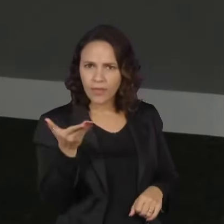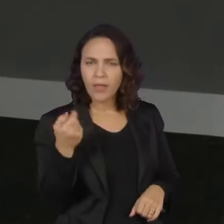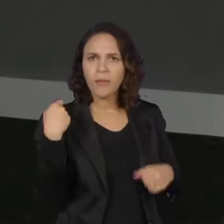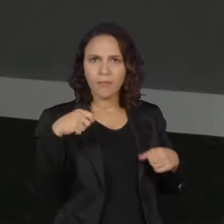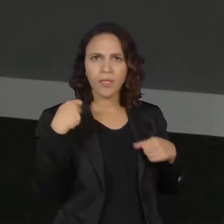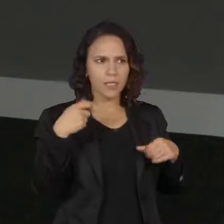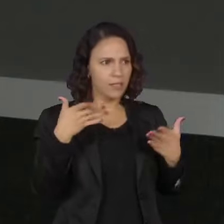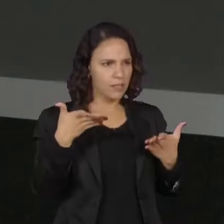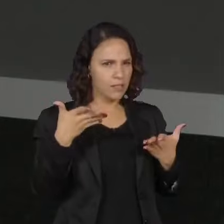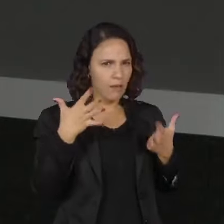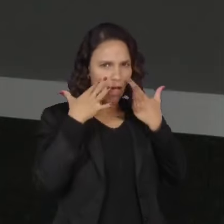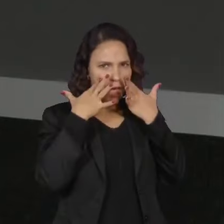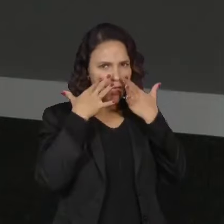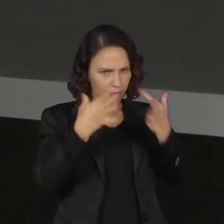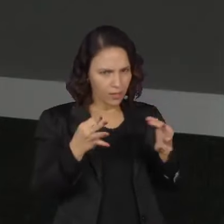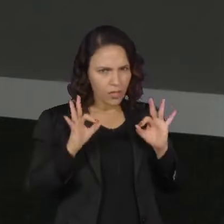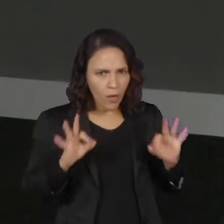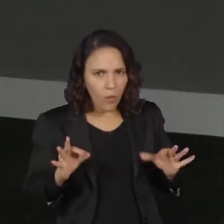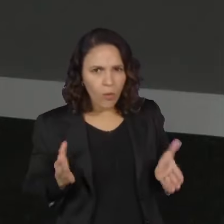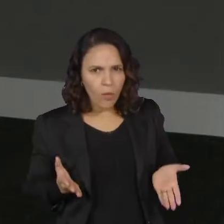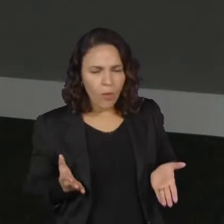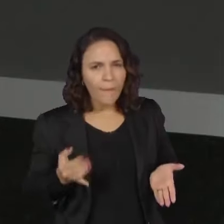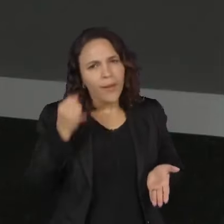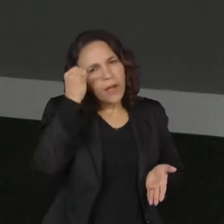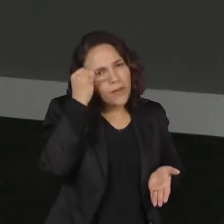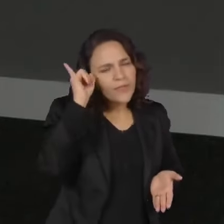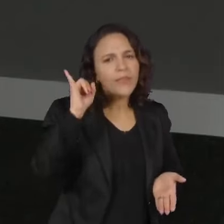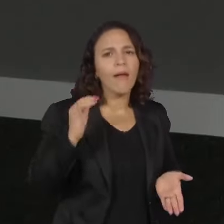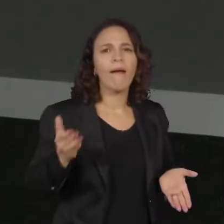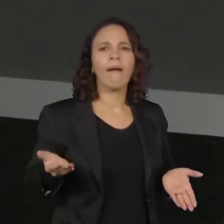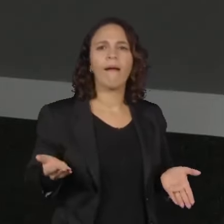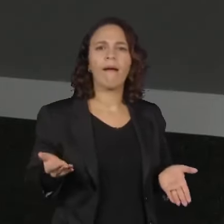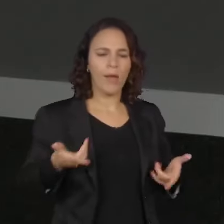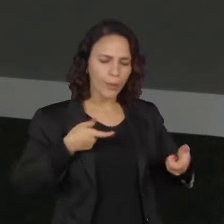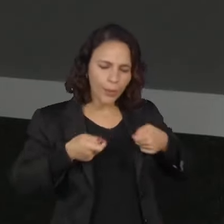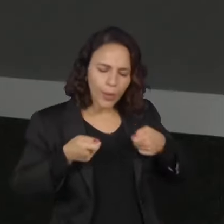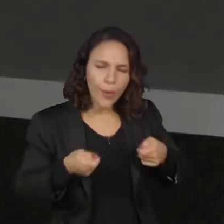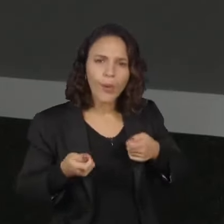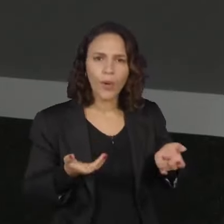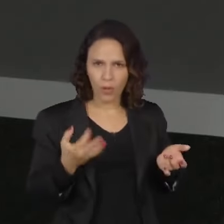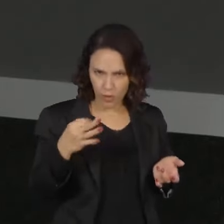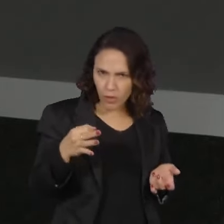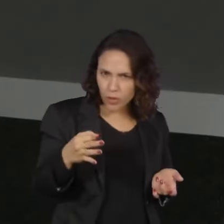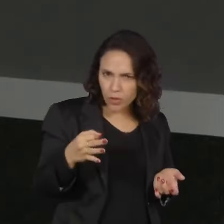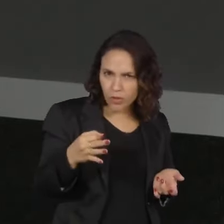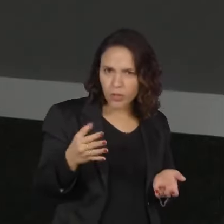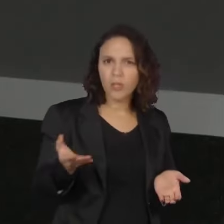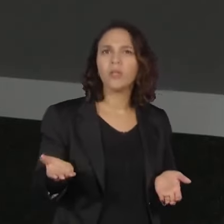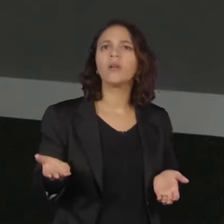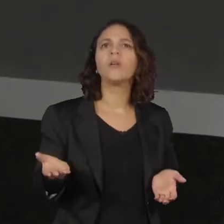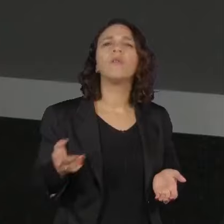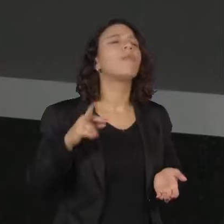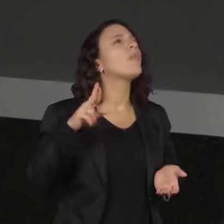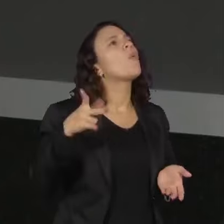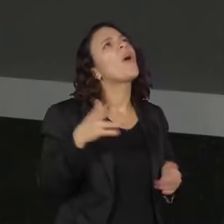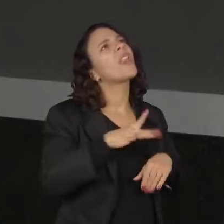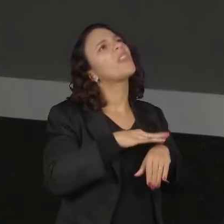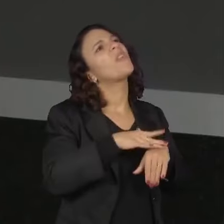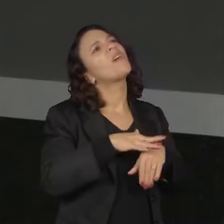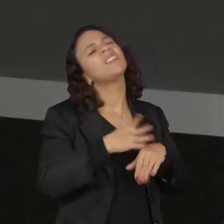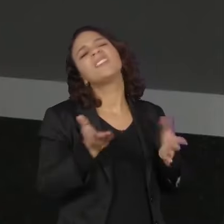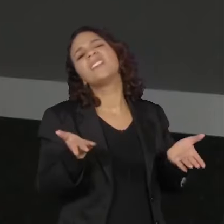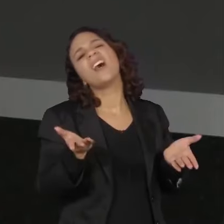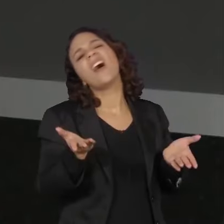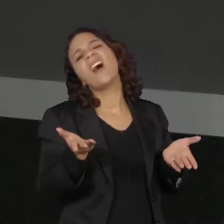ficar muito alerta para a prevenção e para os cuidados do diabetes. Não é uma doença que pode